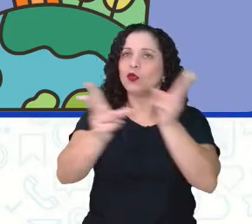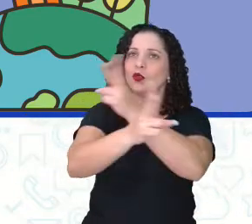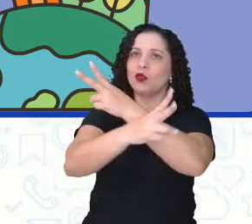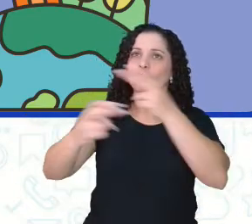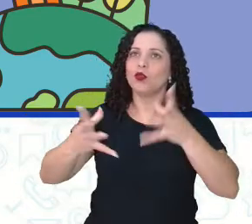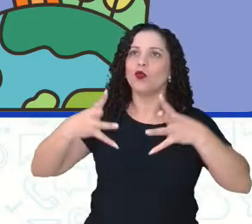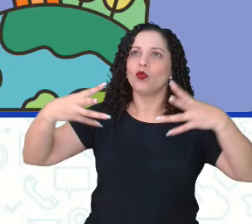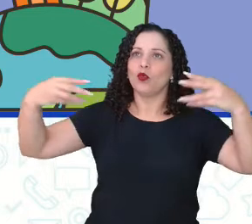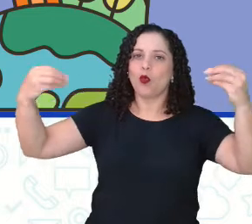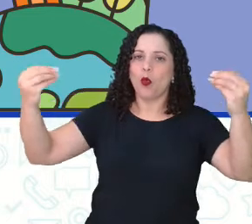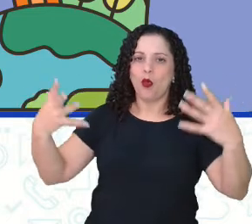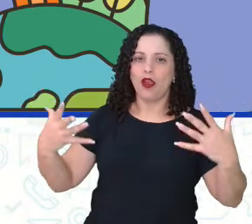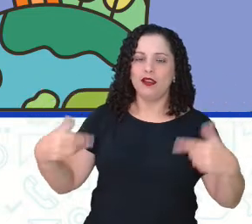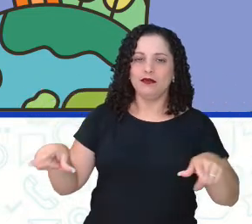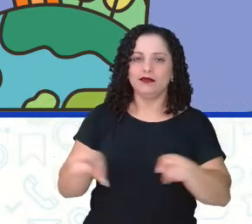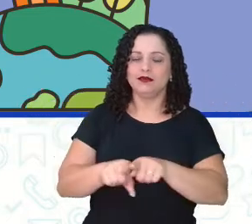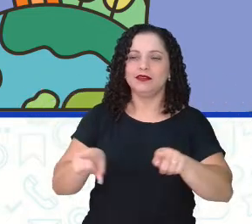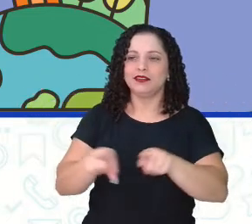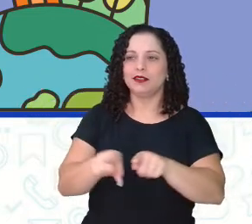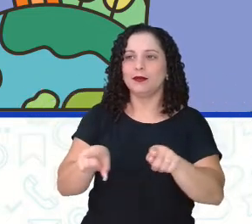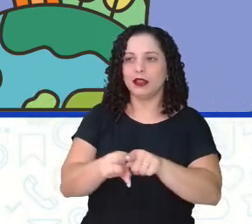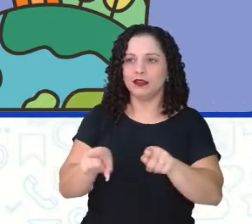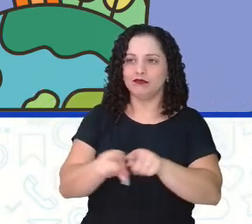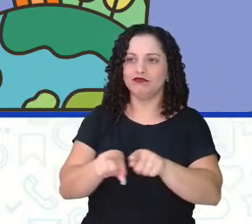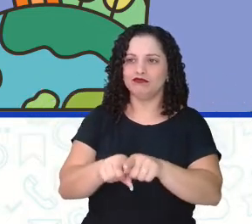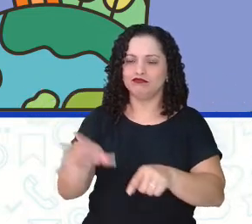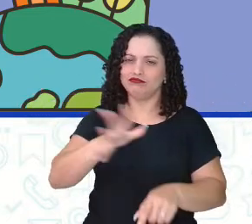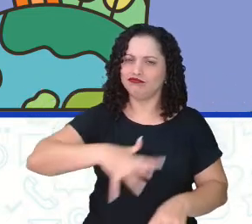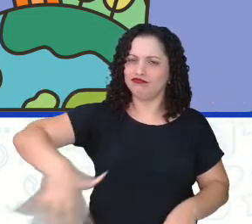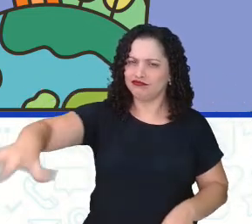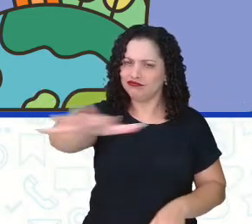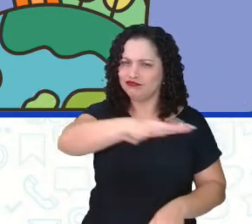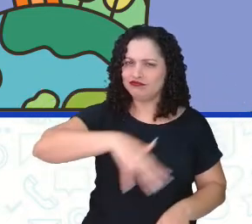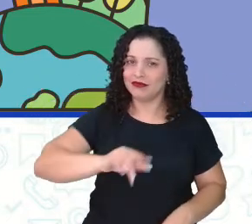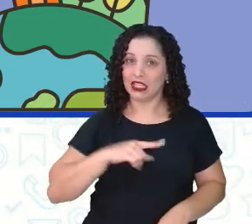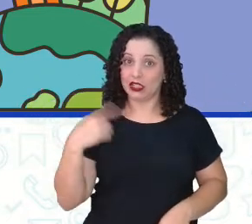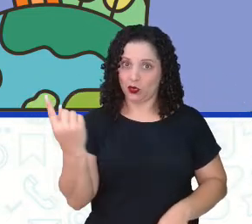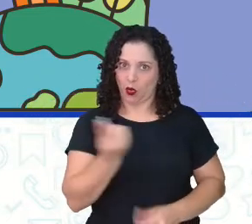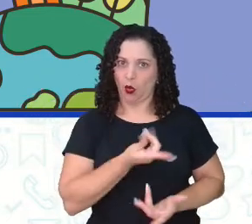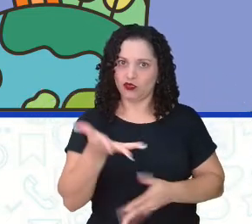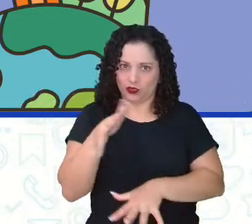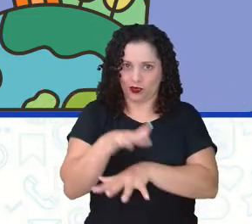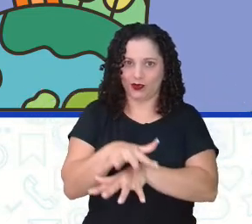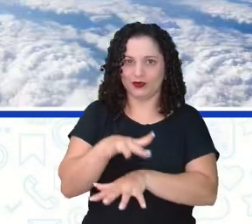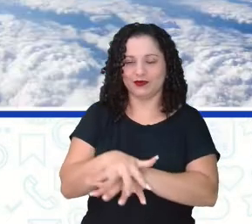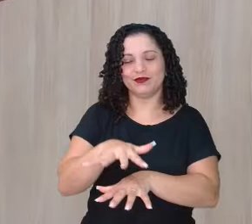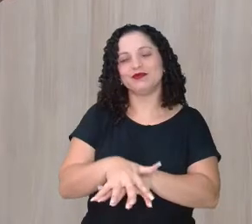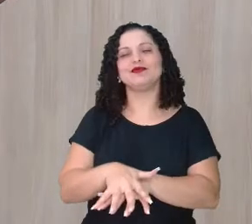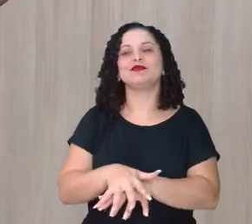vivos. Inclusive, nesse conjunto, nós estamos presentes. O que é que nós temos mais?